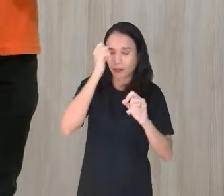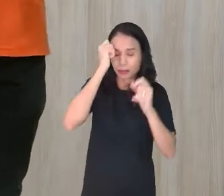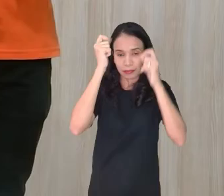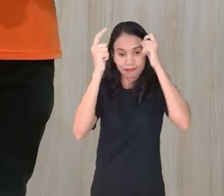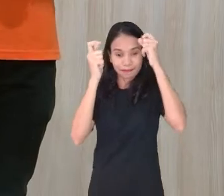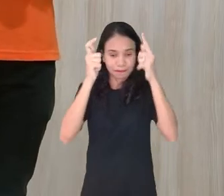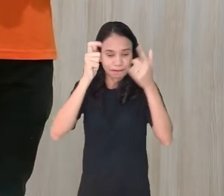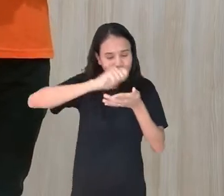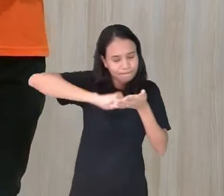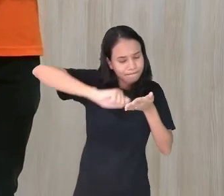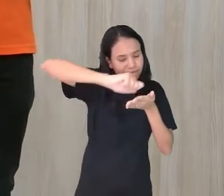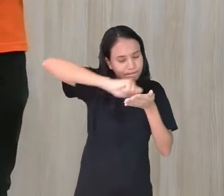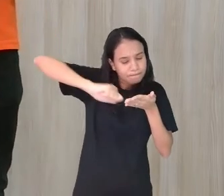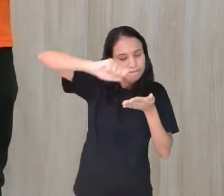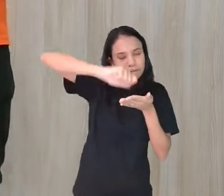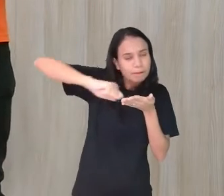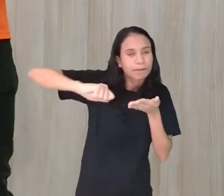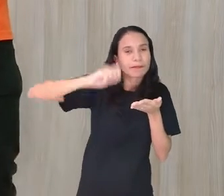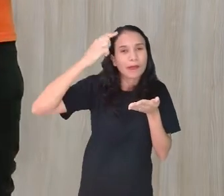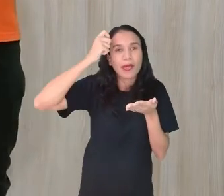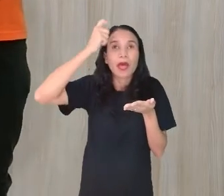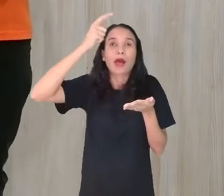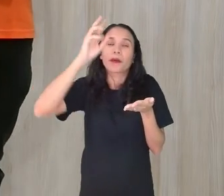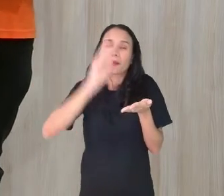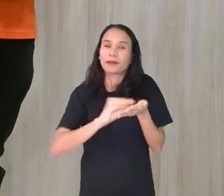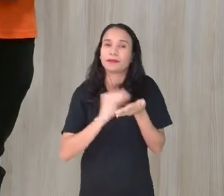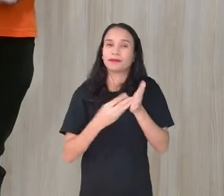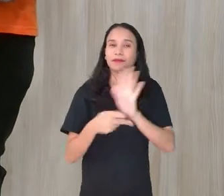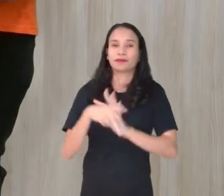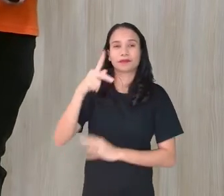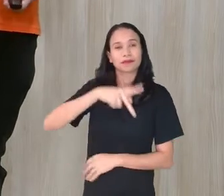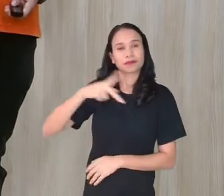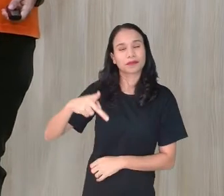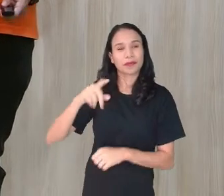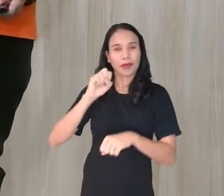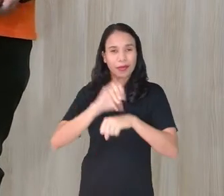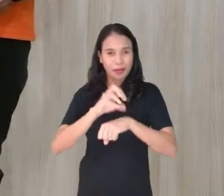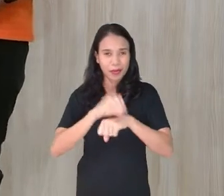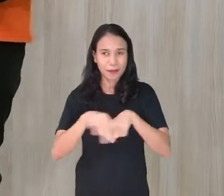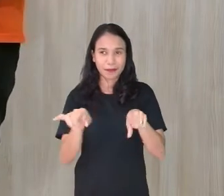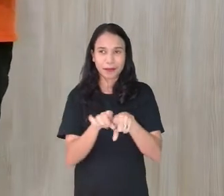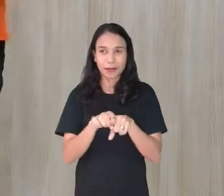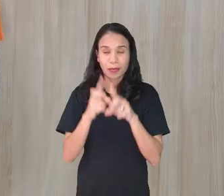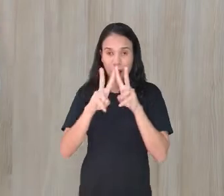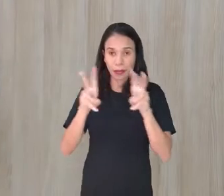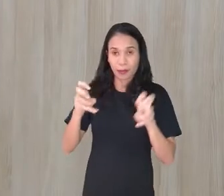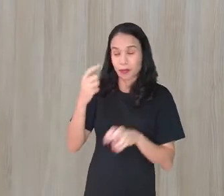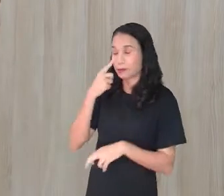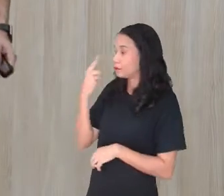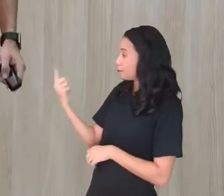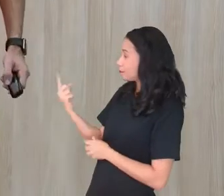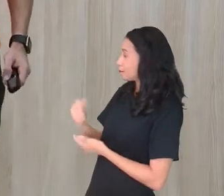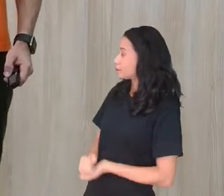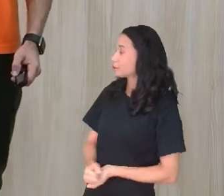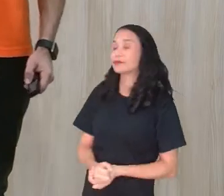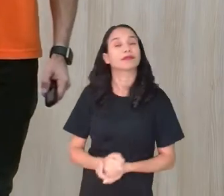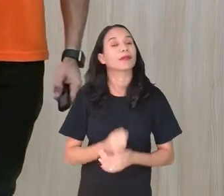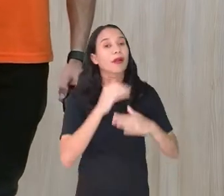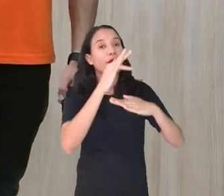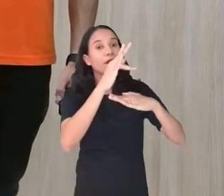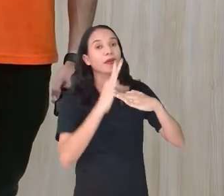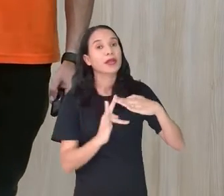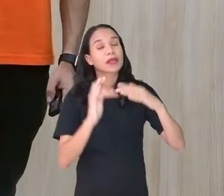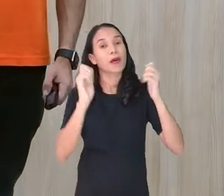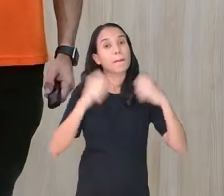pensamento, construindo aí o mapa mental que Tiago indicou para você. E sobre essa questão aqui de frações equivalentes, você